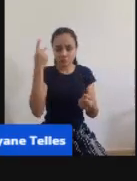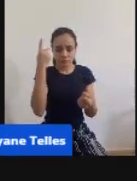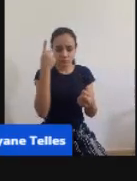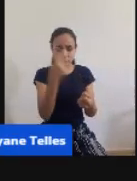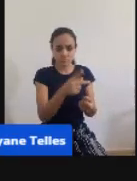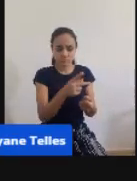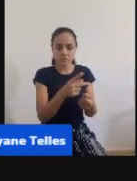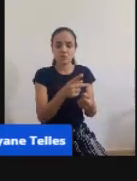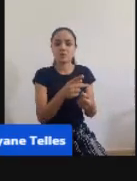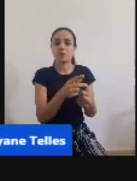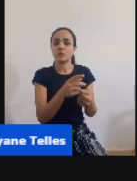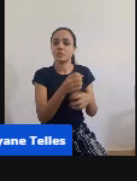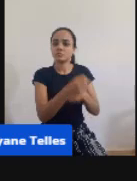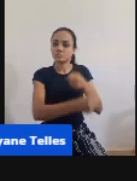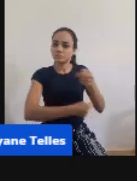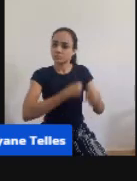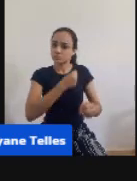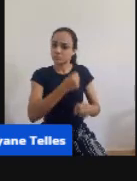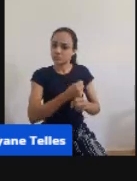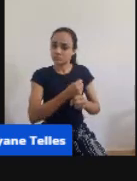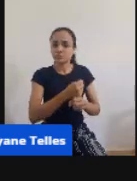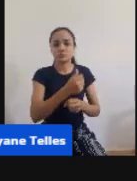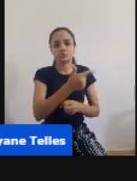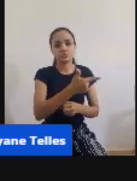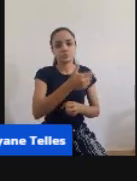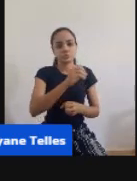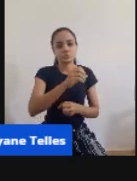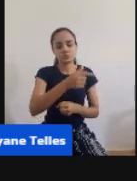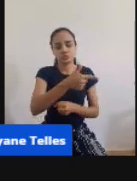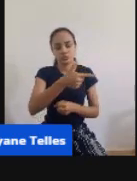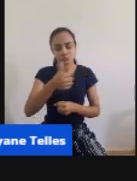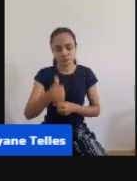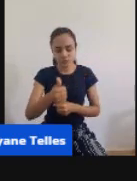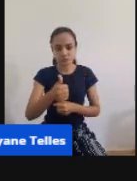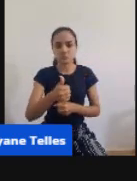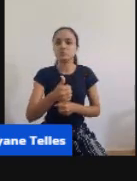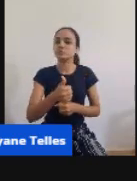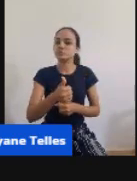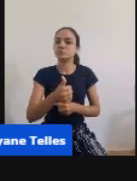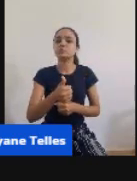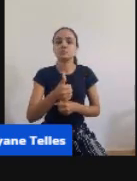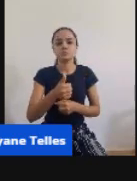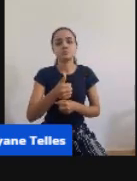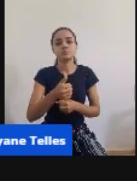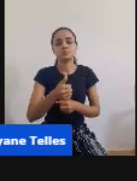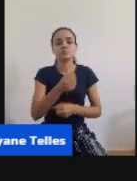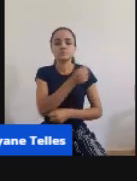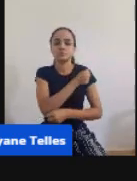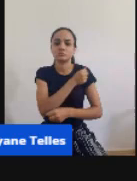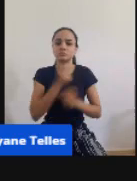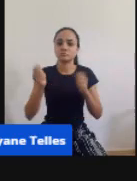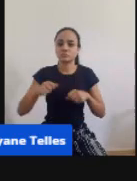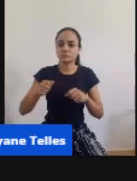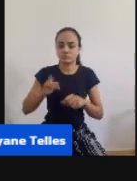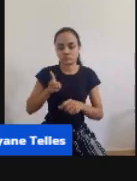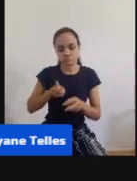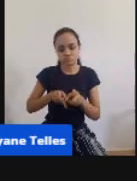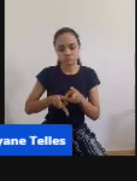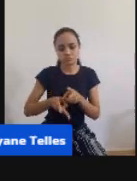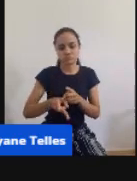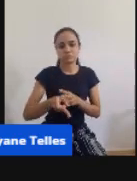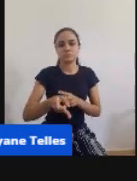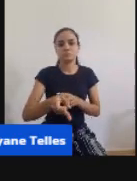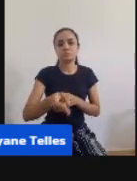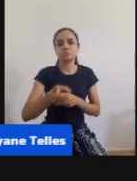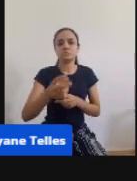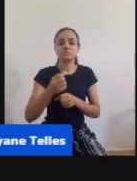consideradas necessárias para que o aluno possa dar continuidades em anos posteriores. Logo,